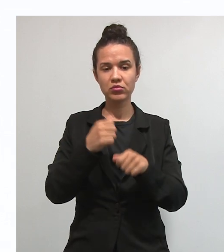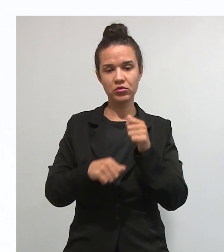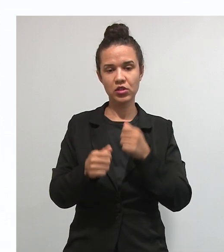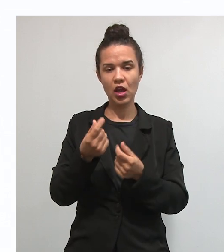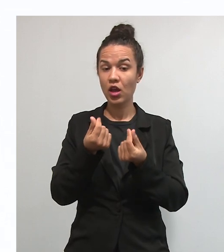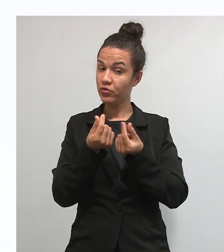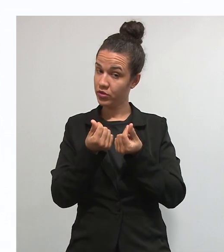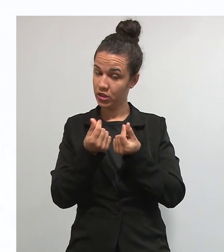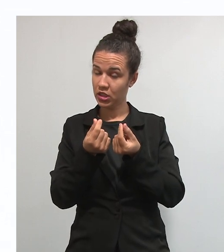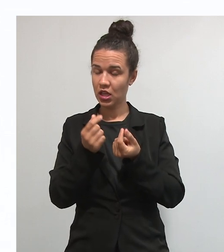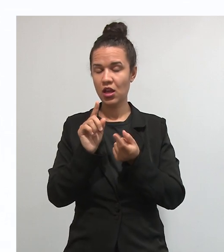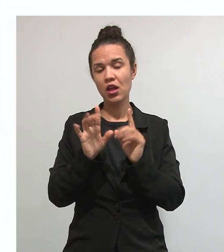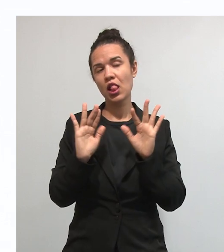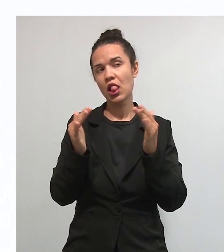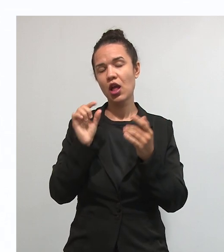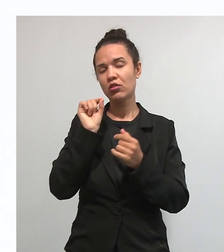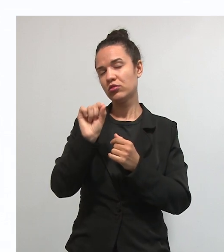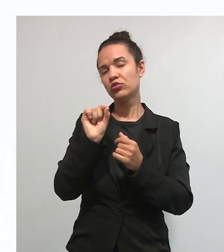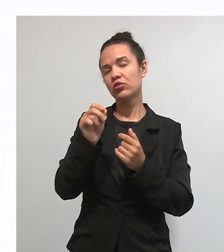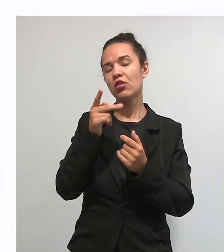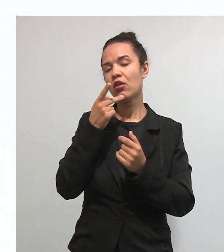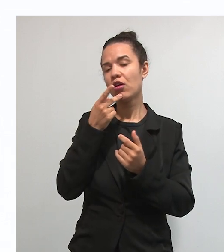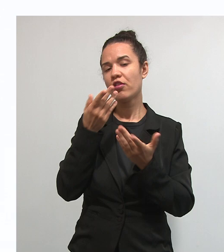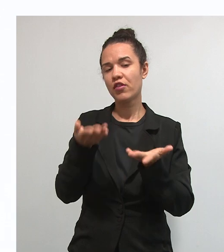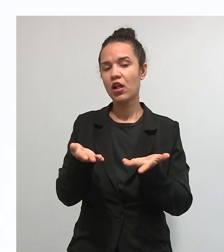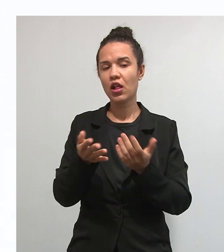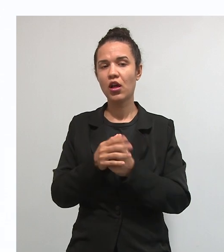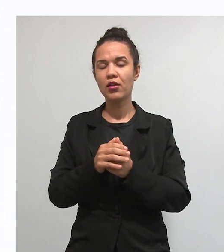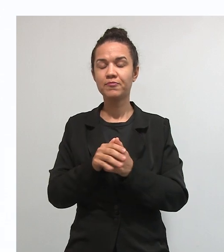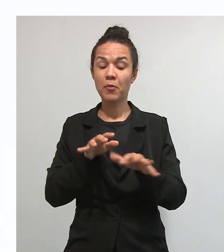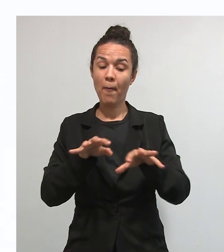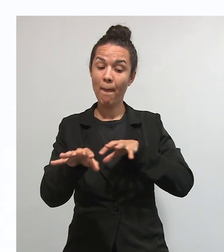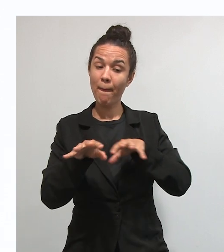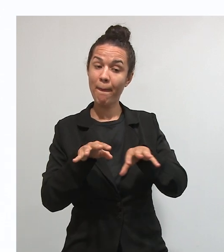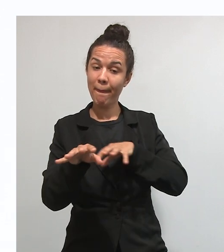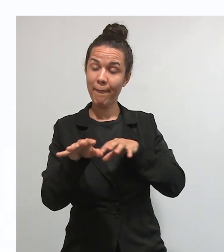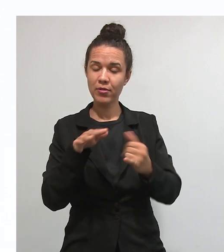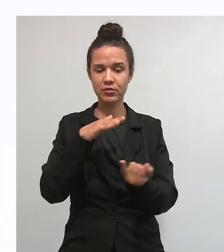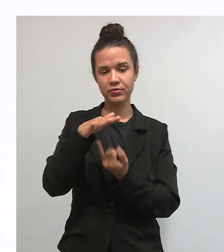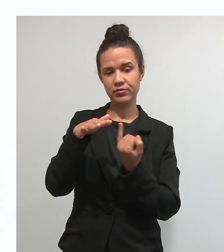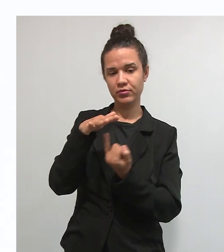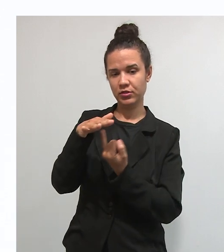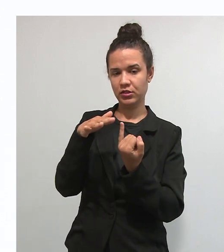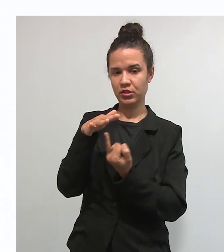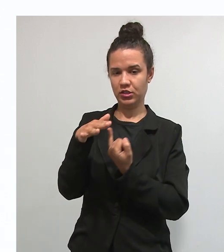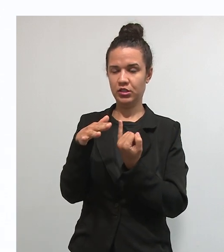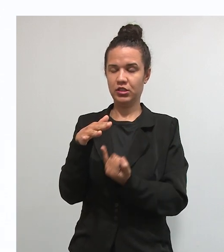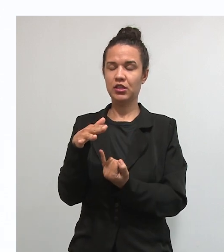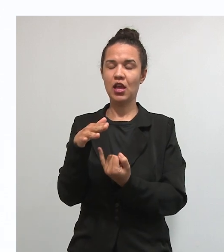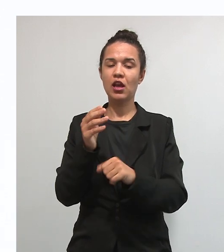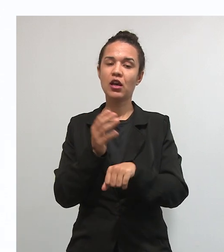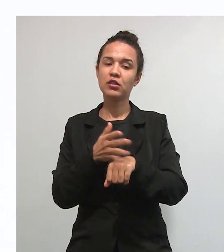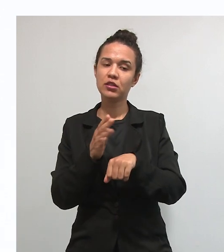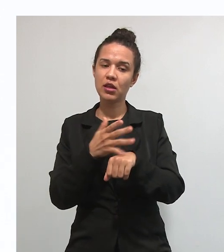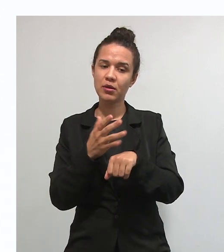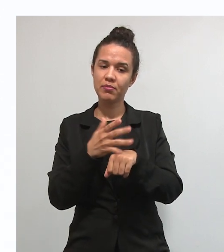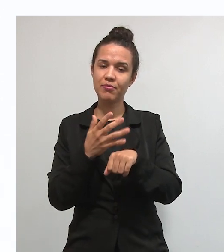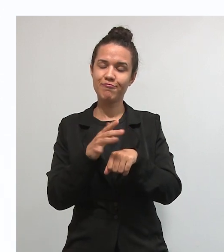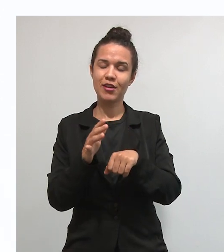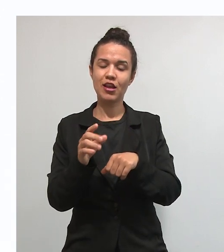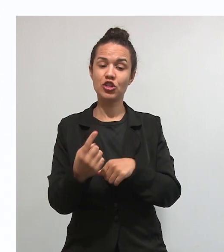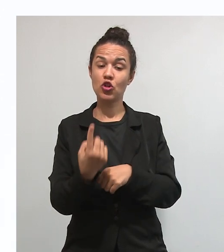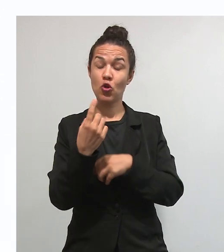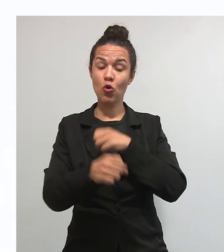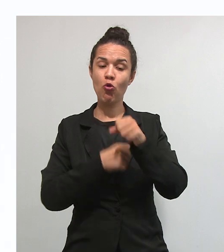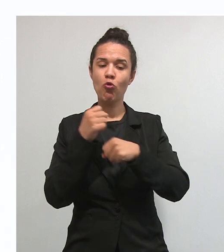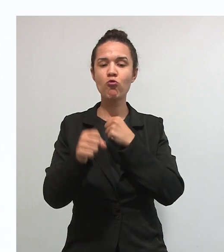financeiro evidencia? Ele evidencia a movimentação financeira das entidades no setor público no exercício